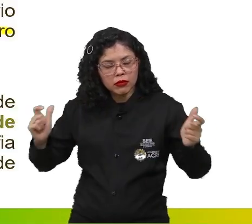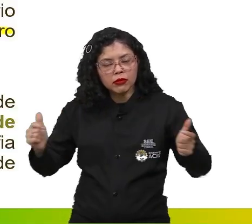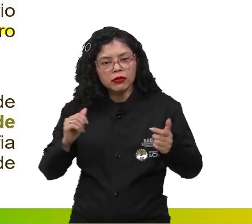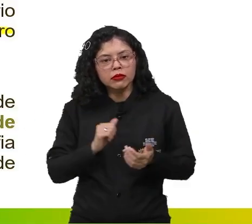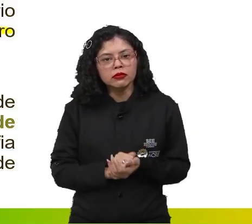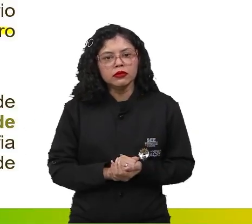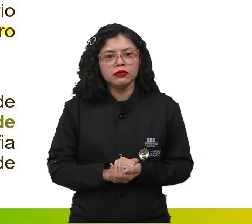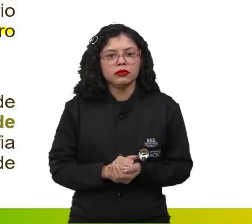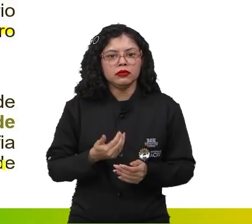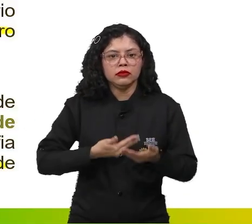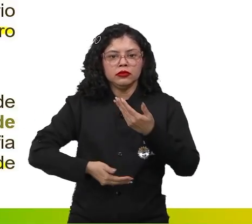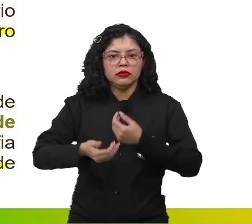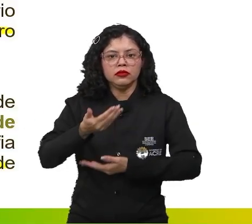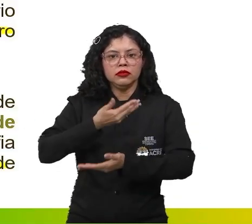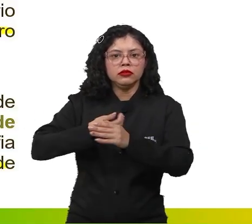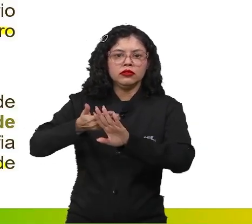a